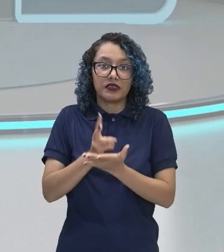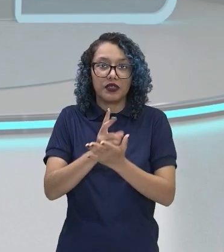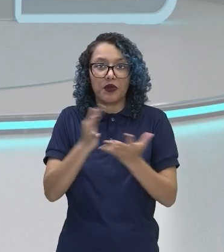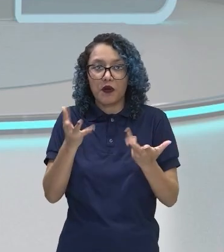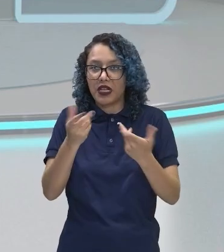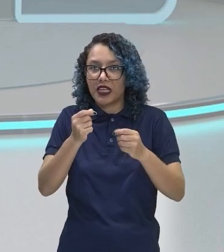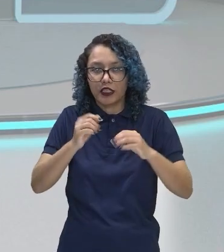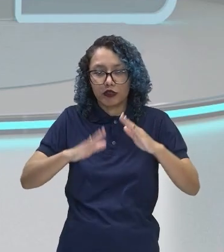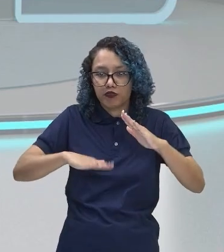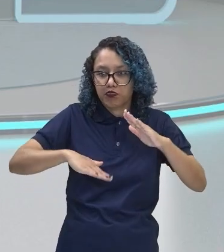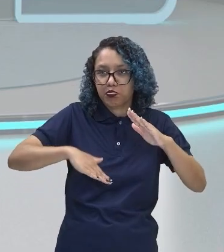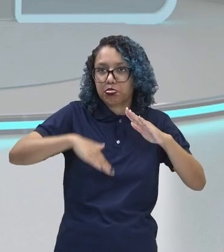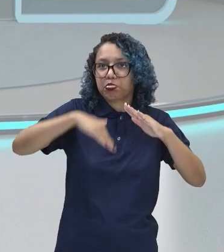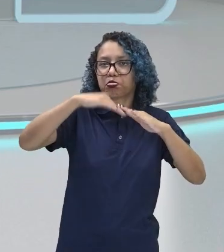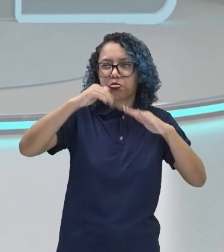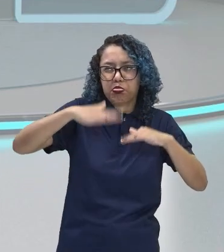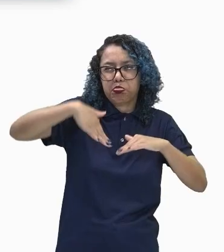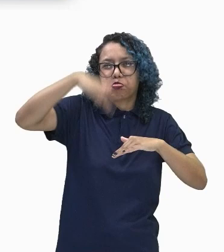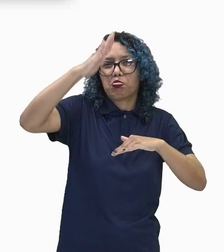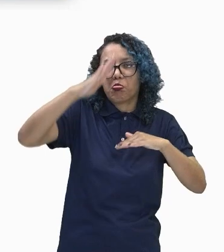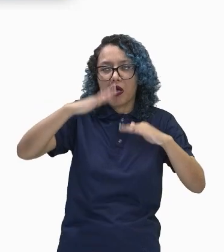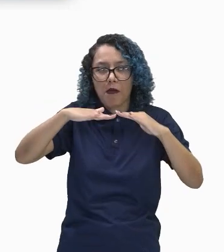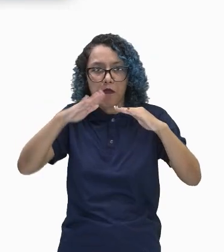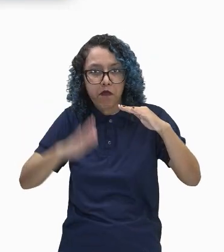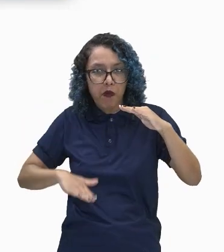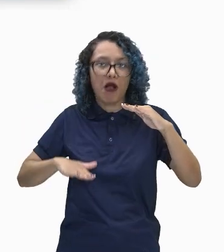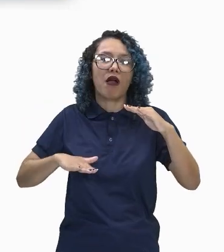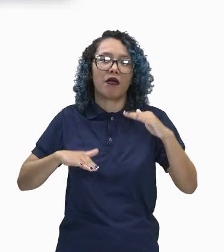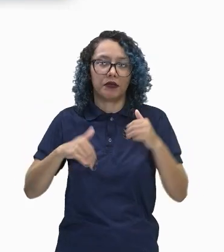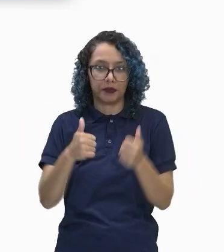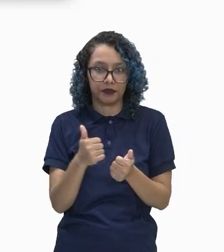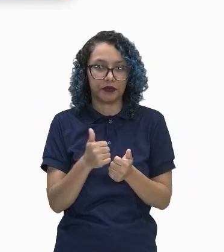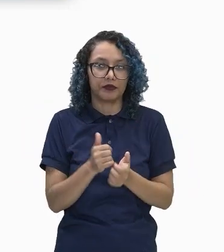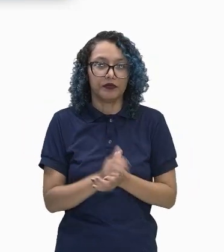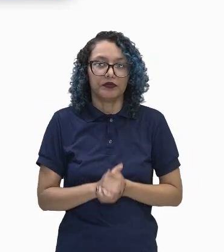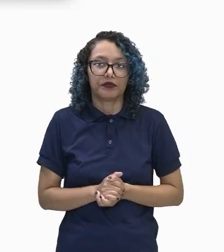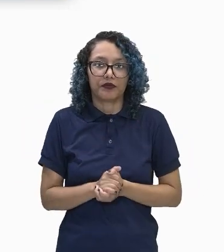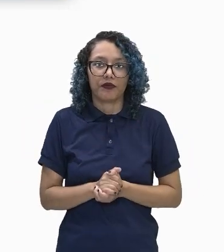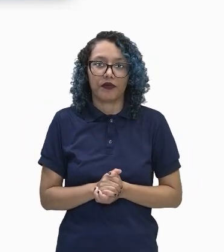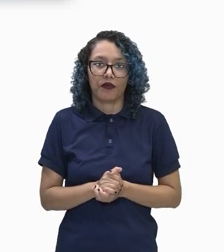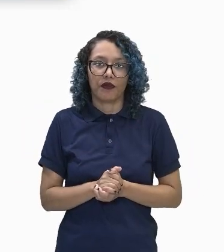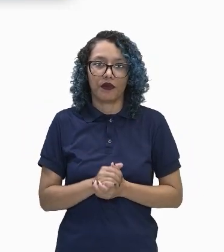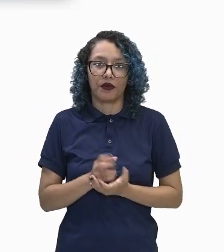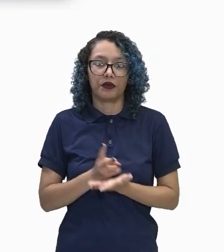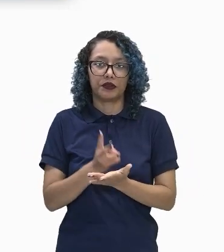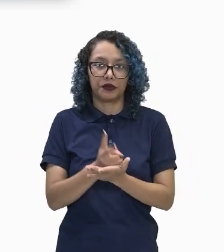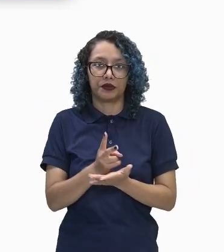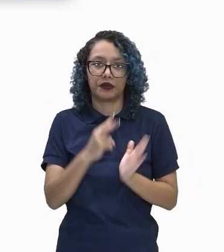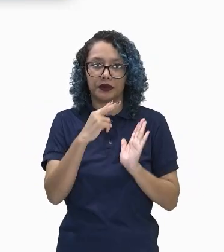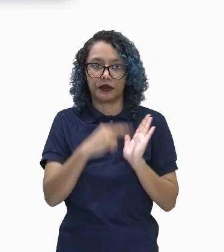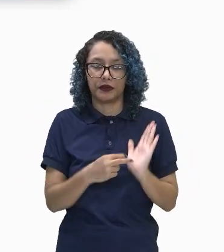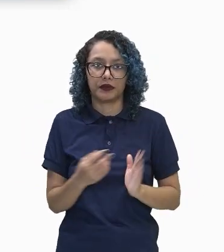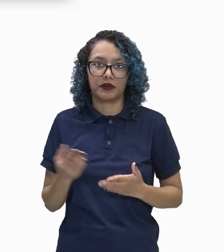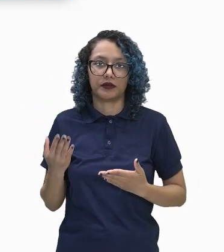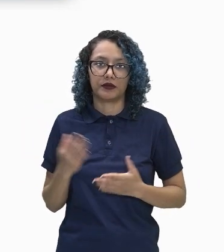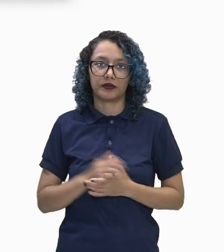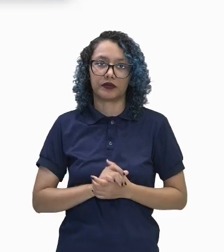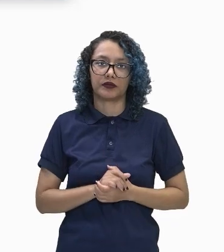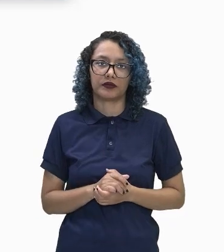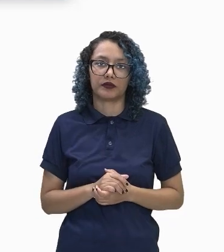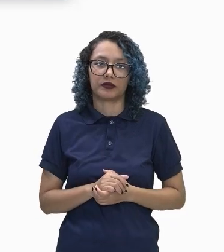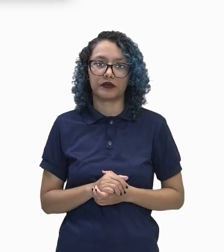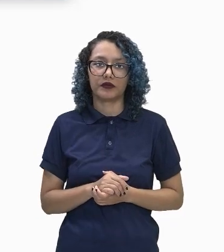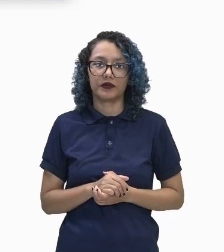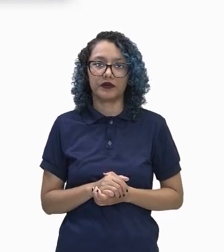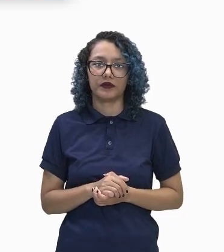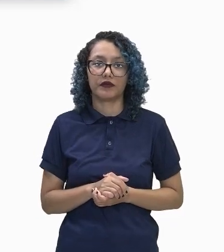extremo, ok? Falando de superlativos, olha só. The tallest building in the world is the Burj Khalifa em